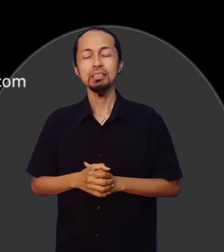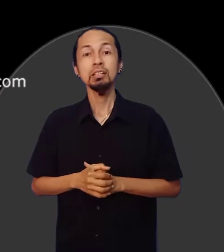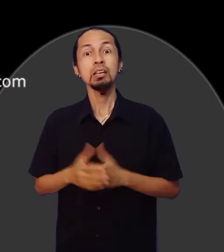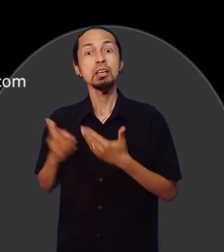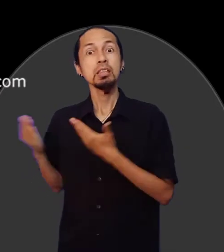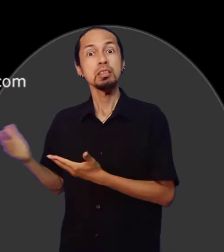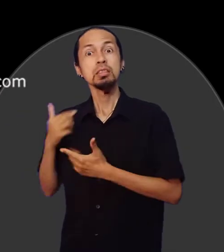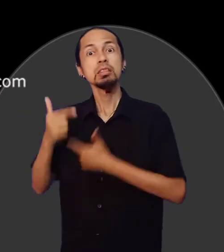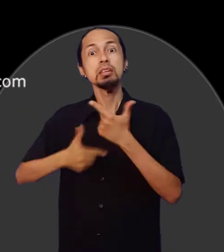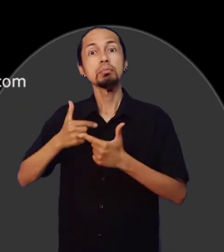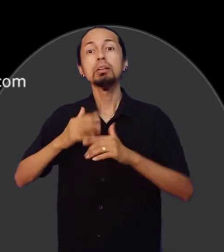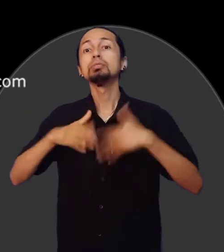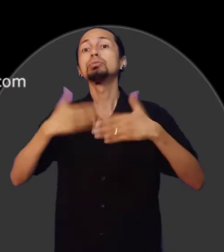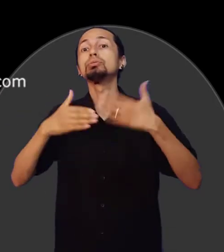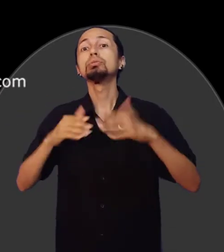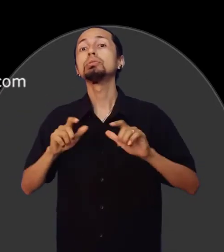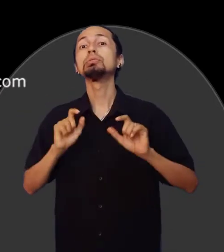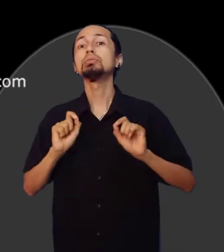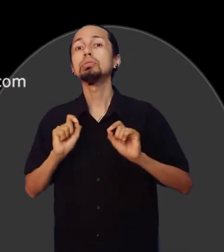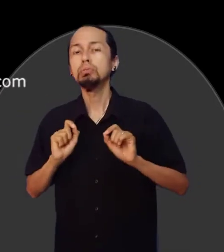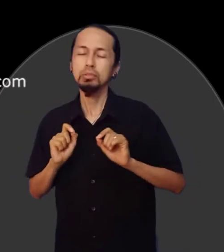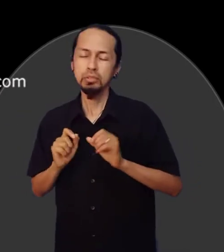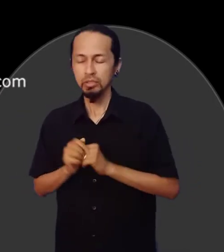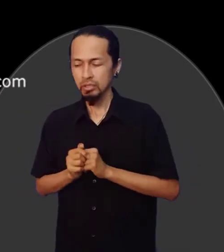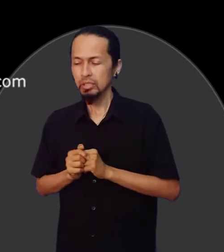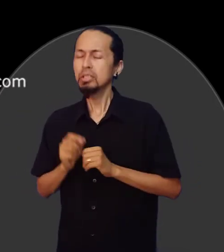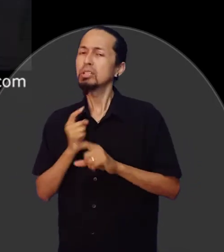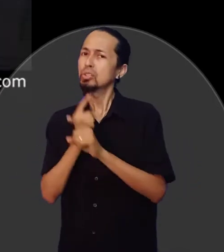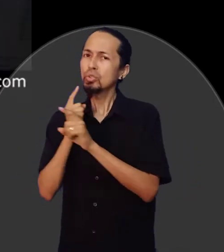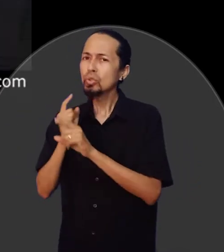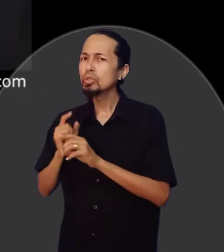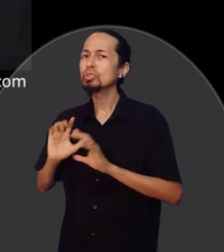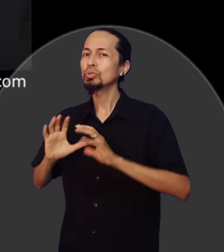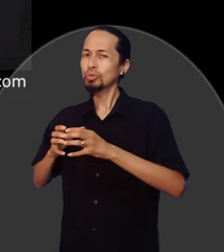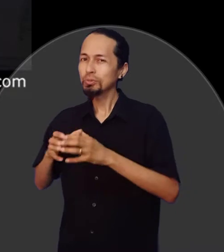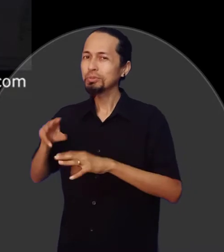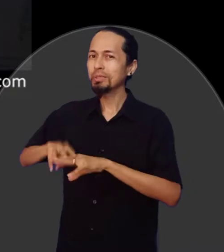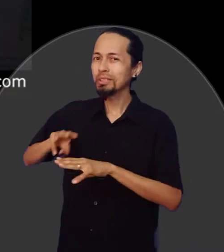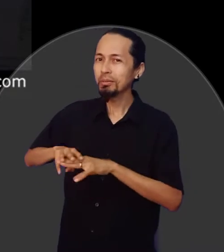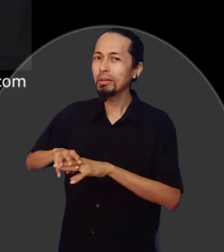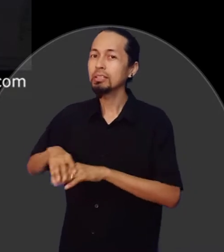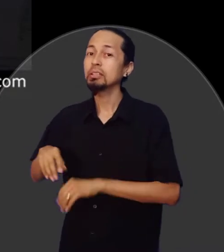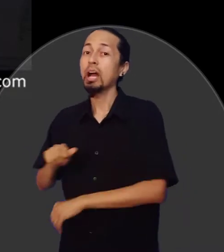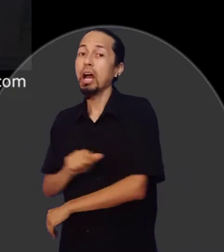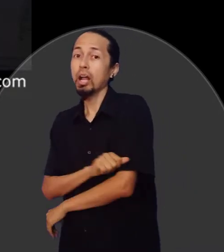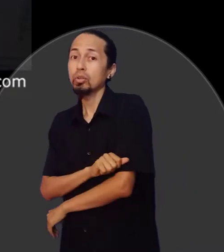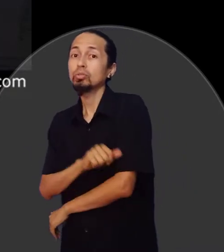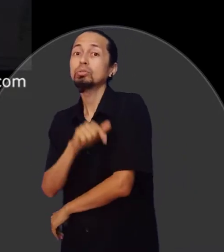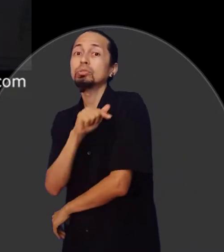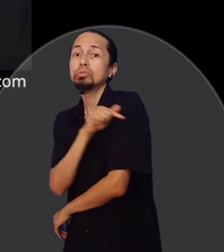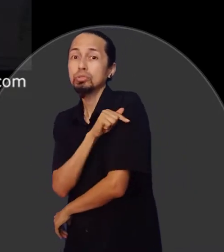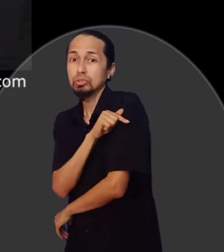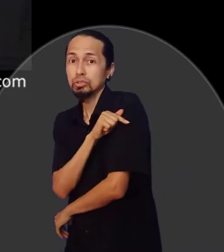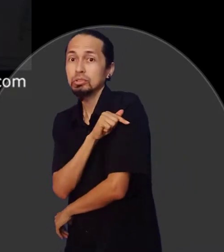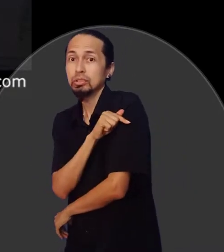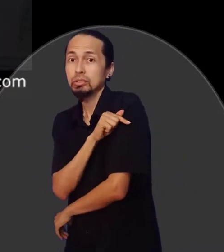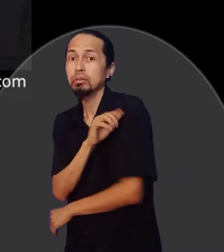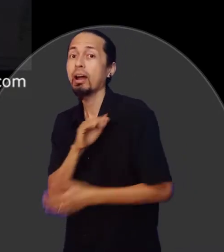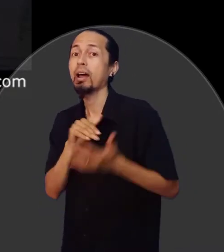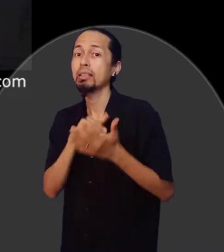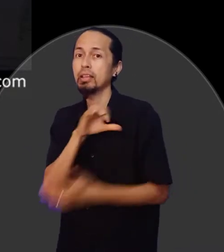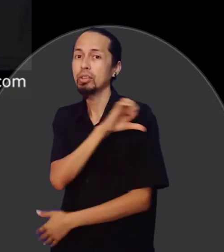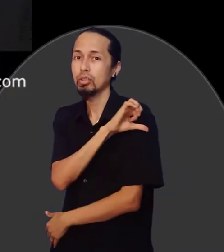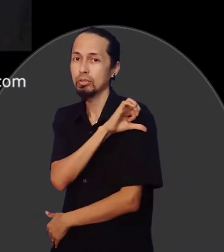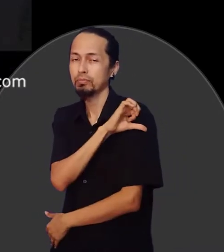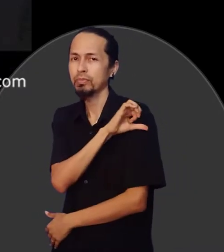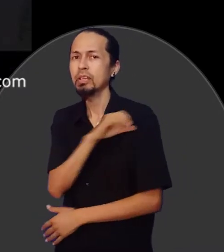Este trabalho foi desenvolvido durante os encontros do Clube de Matemática com os estudantes do 7º ao 9º ano, sob a orientação da professora Eliandra